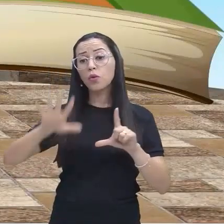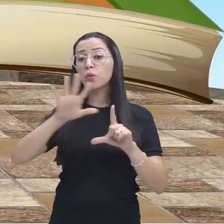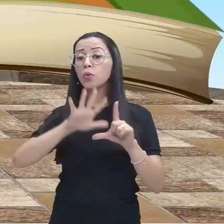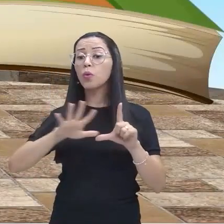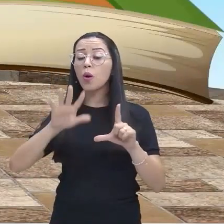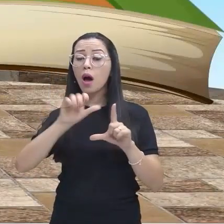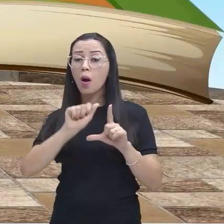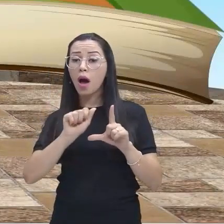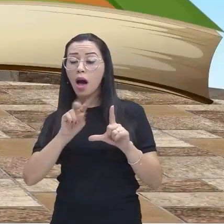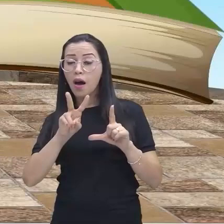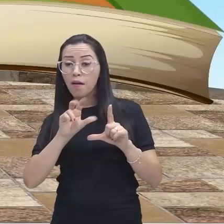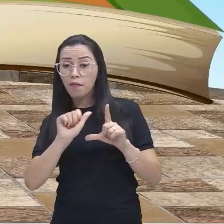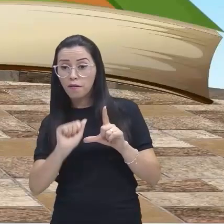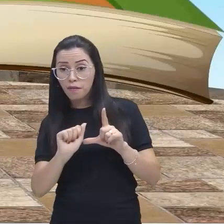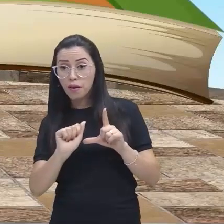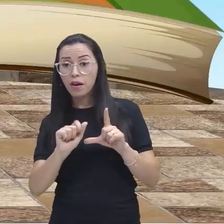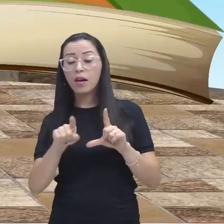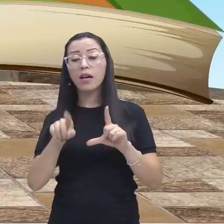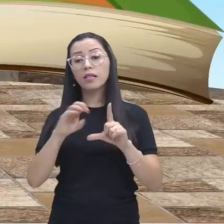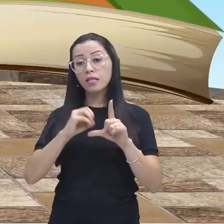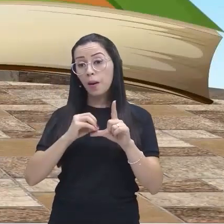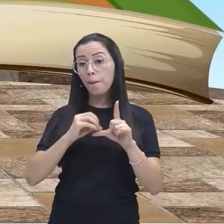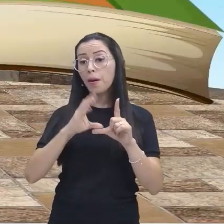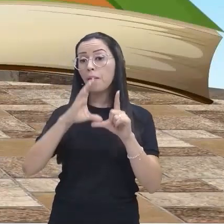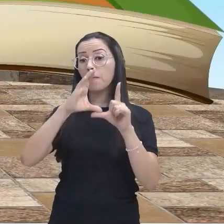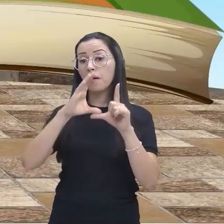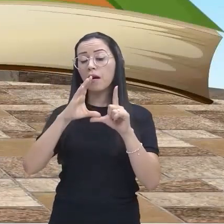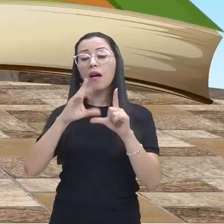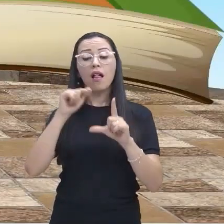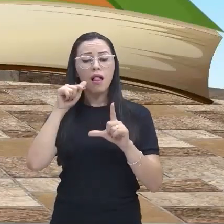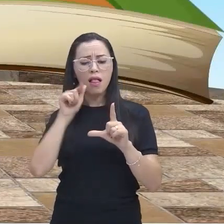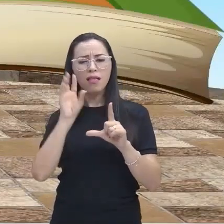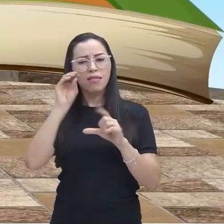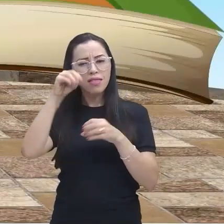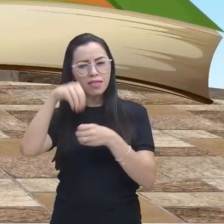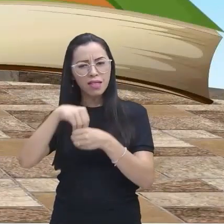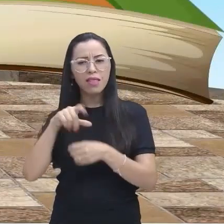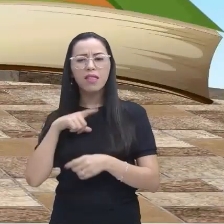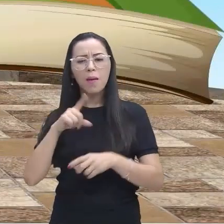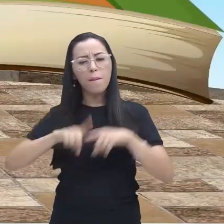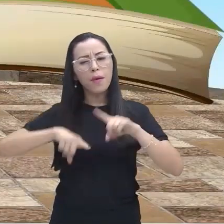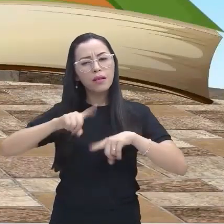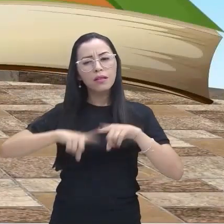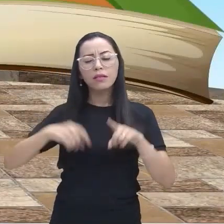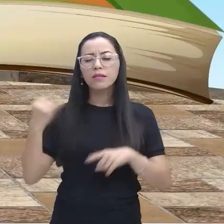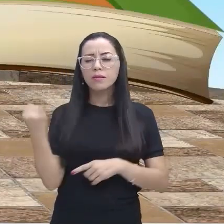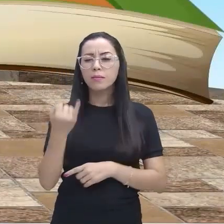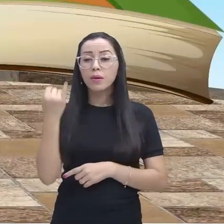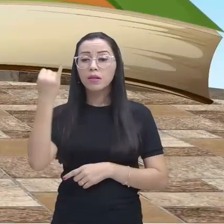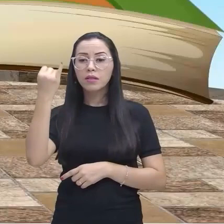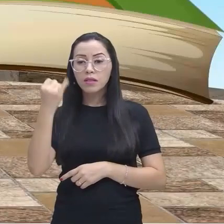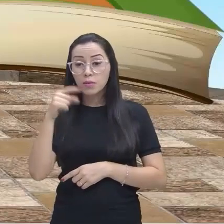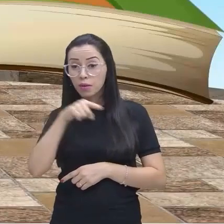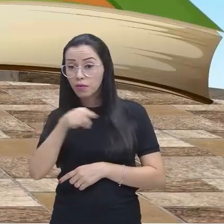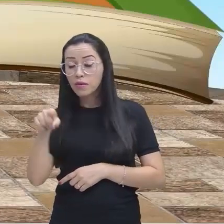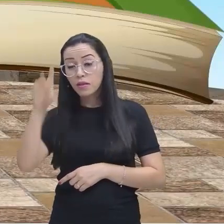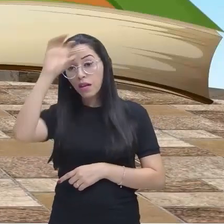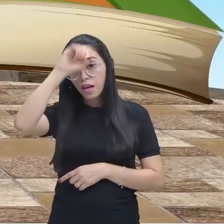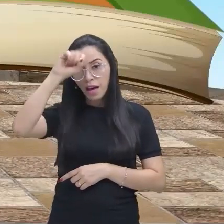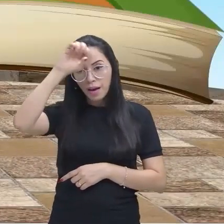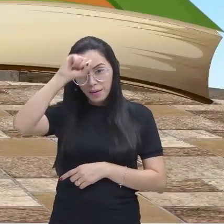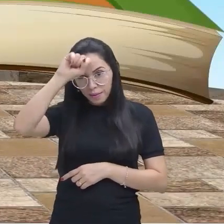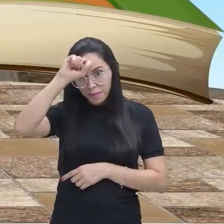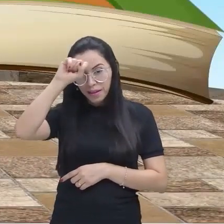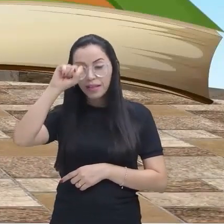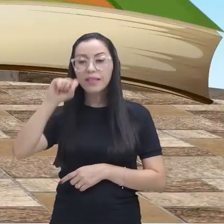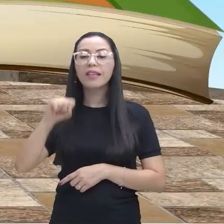AVA, Saber Mais. Tem muitos materiais interessantes para você aprender e para você